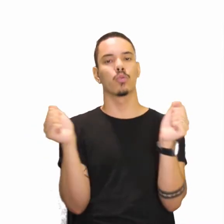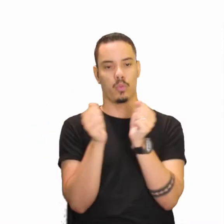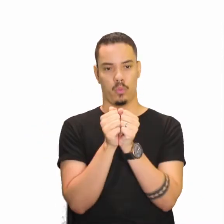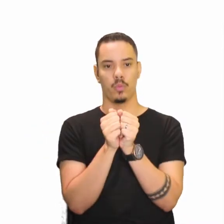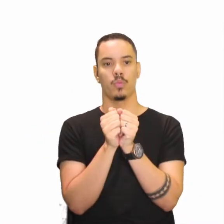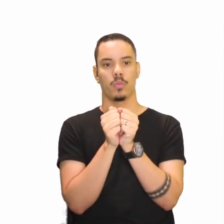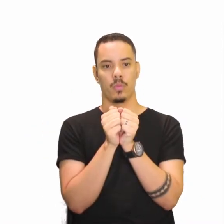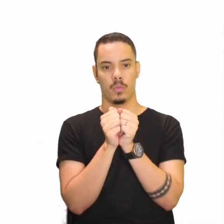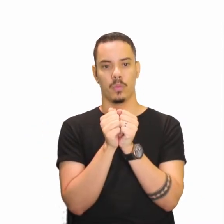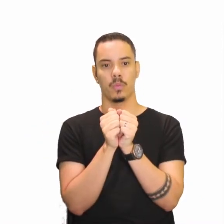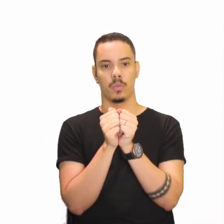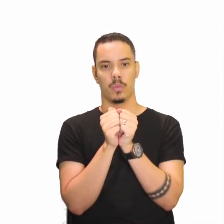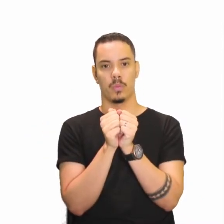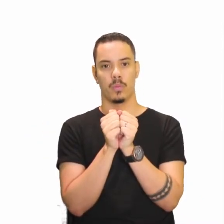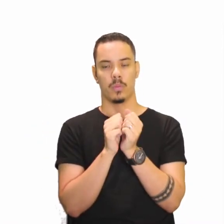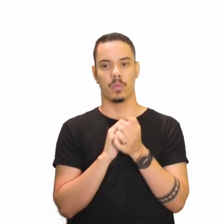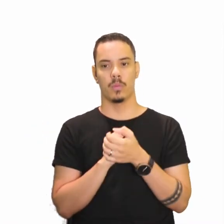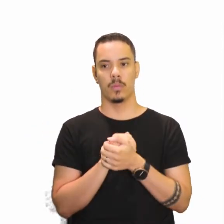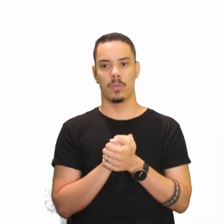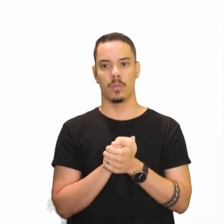né? Afinidade.